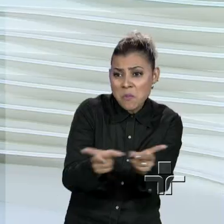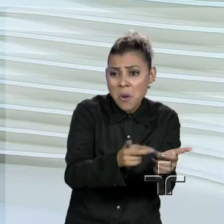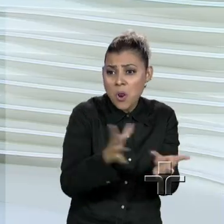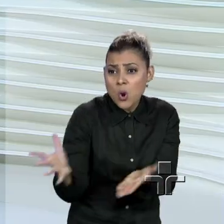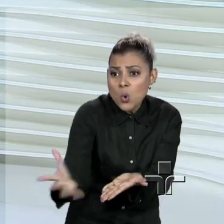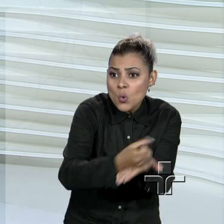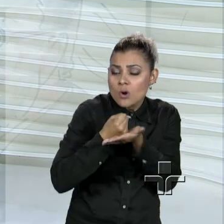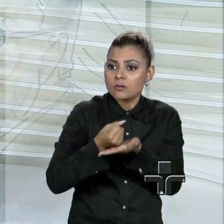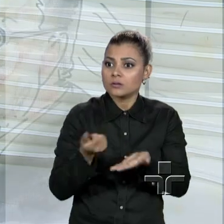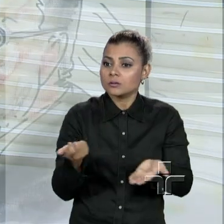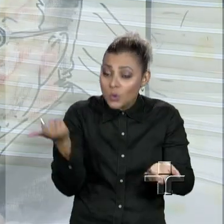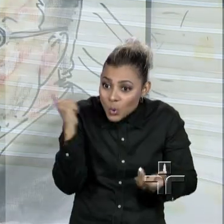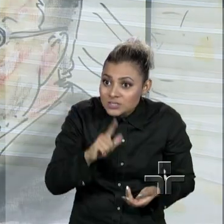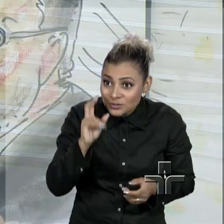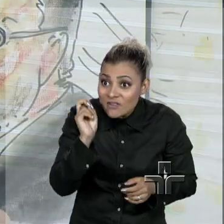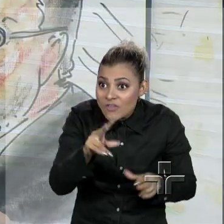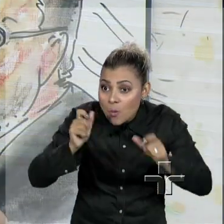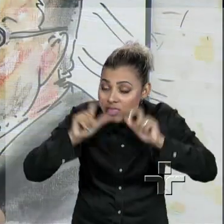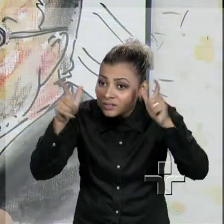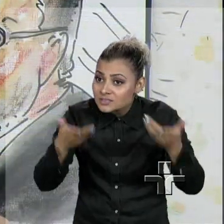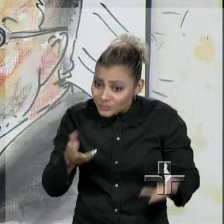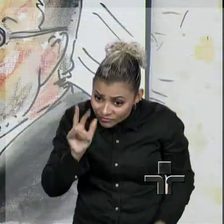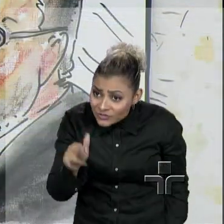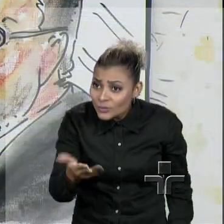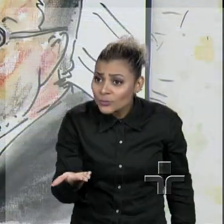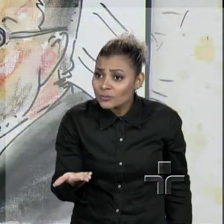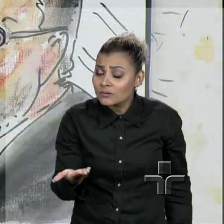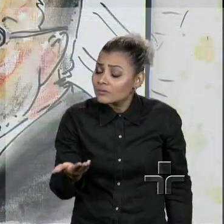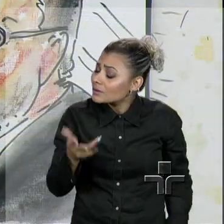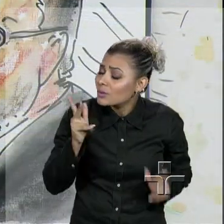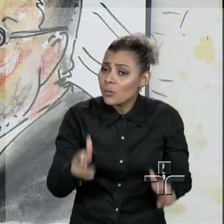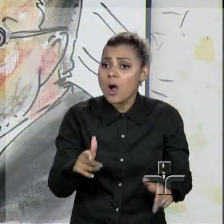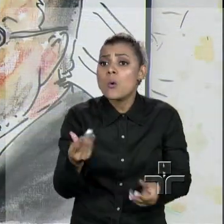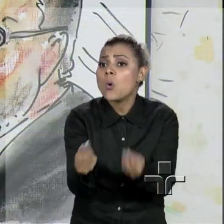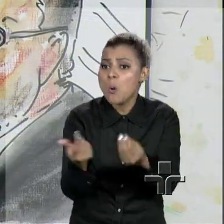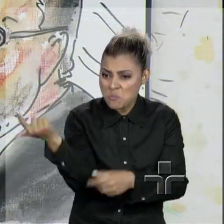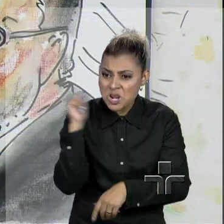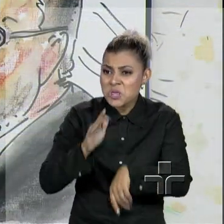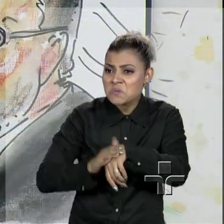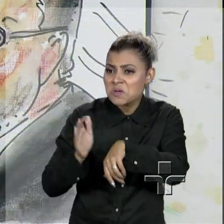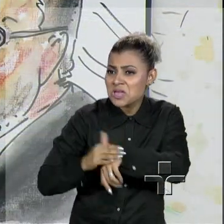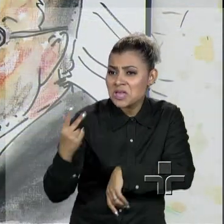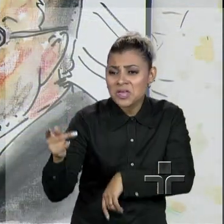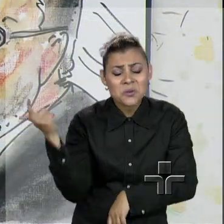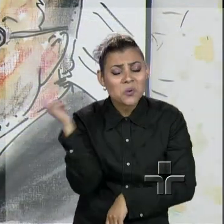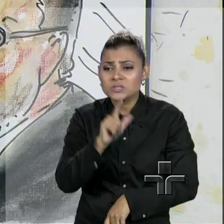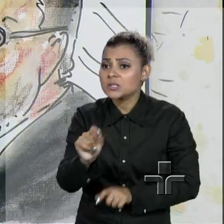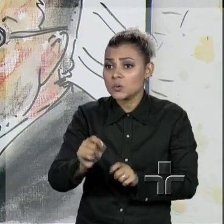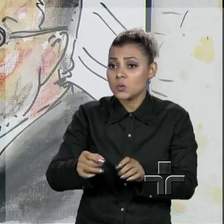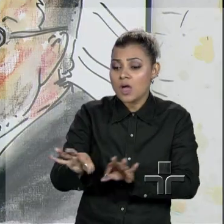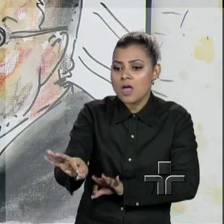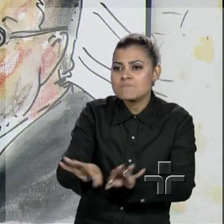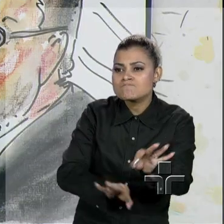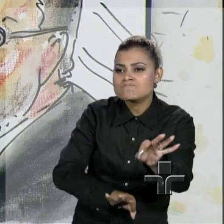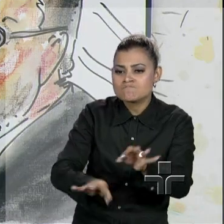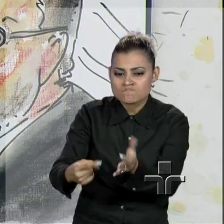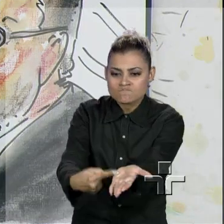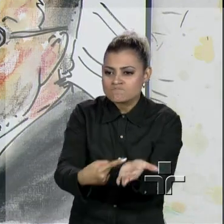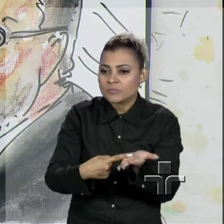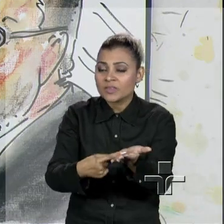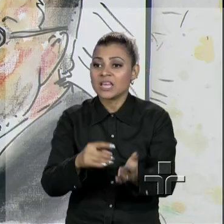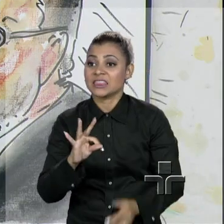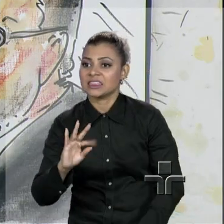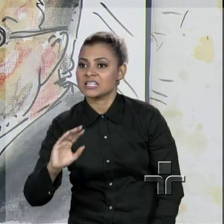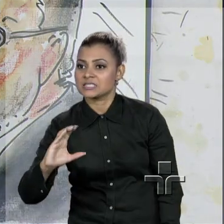chama atenção, como ele conseguiu costurar, na verdade, uma relação entre o TCU, o